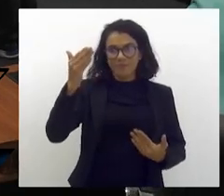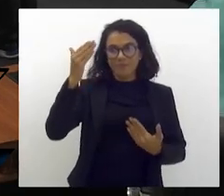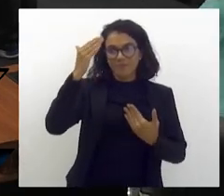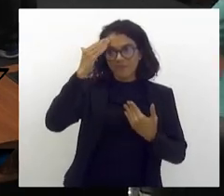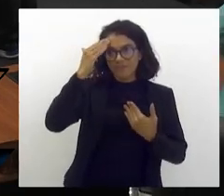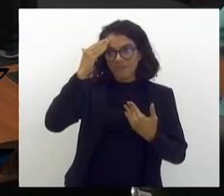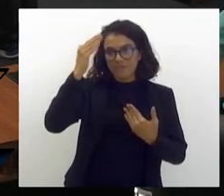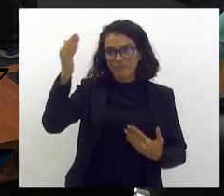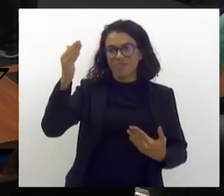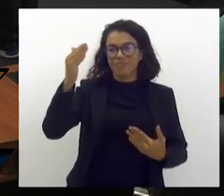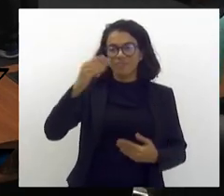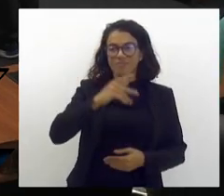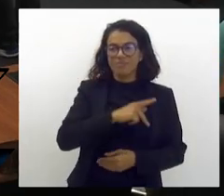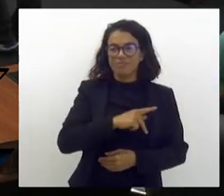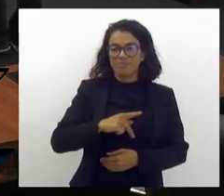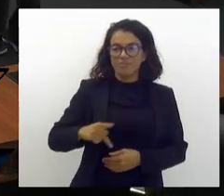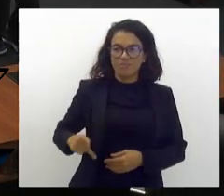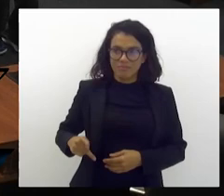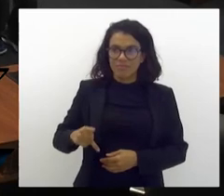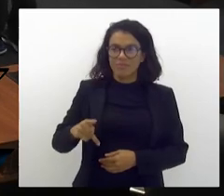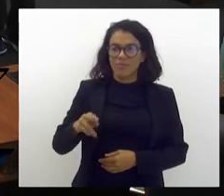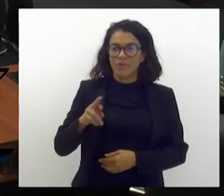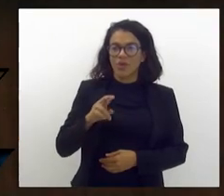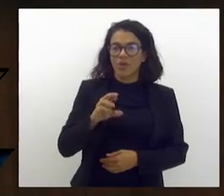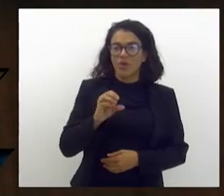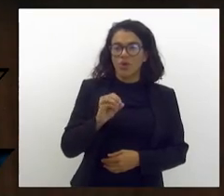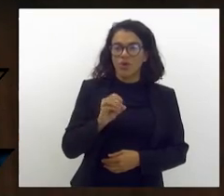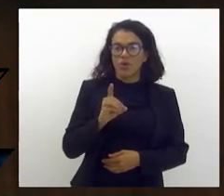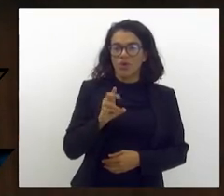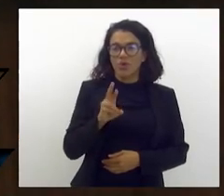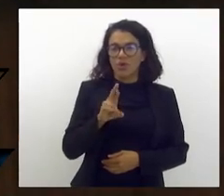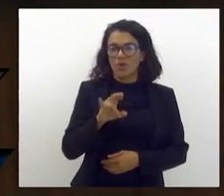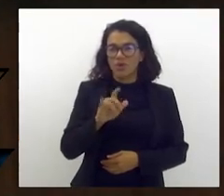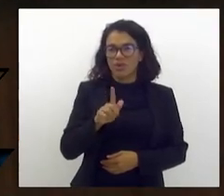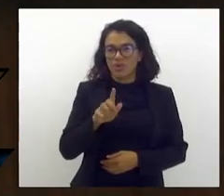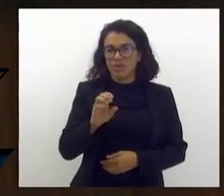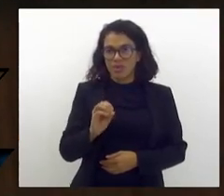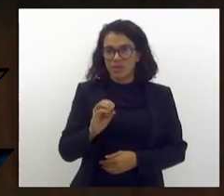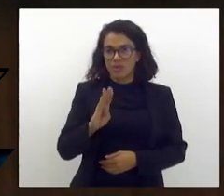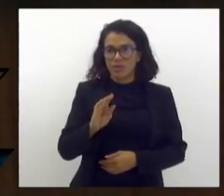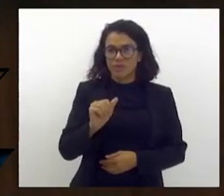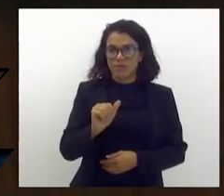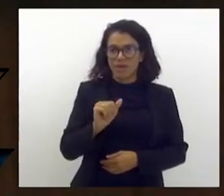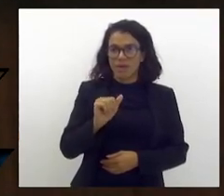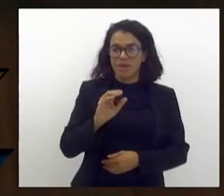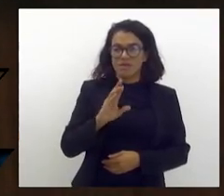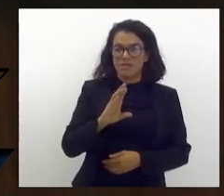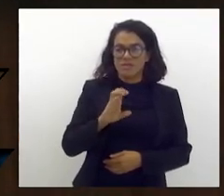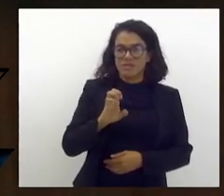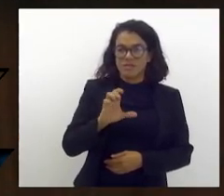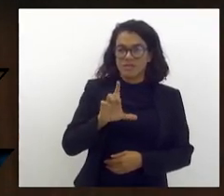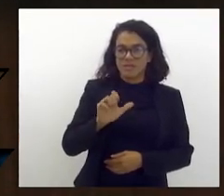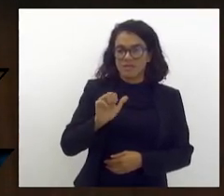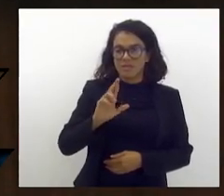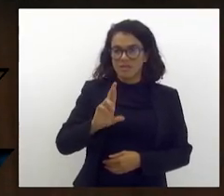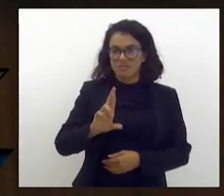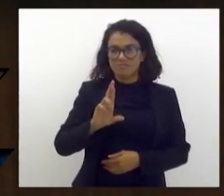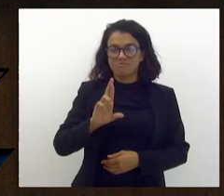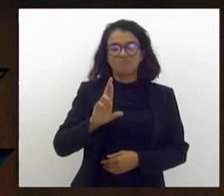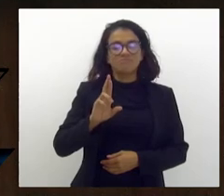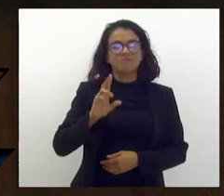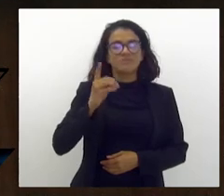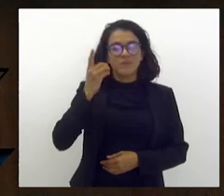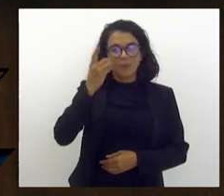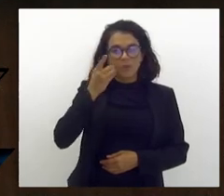agradecer ao presidente Rodrigo Bacelar, à mesa diretora, na pessoa do deputado